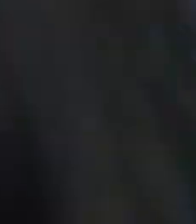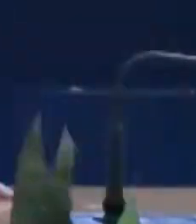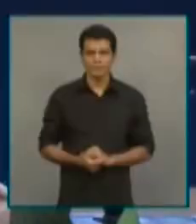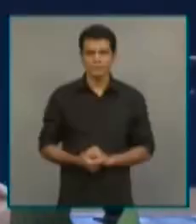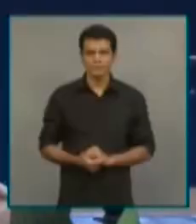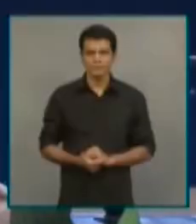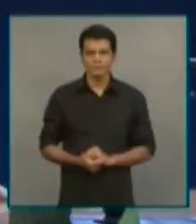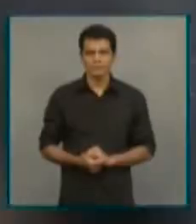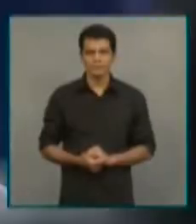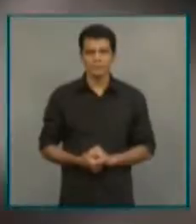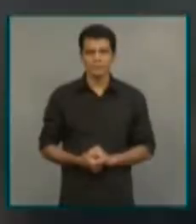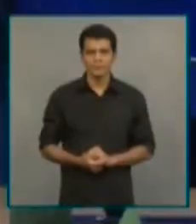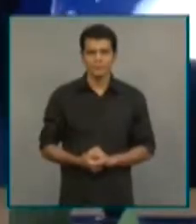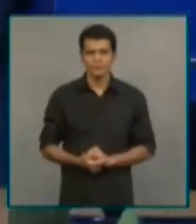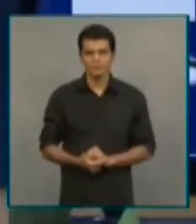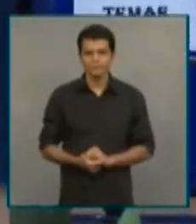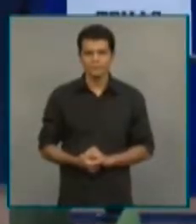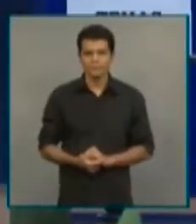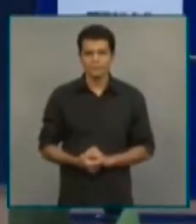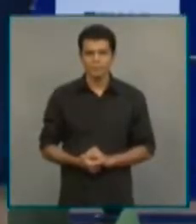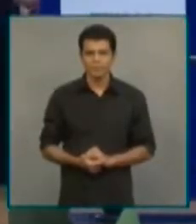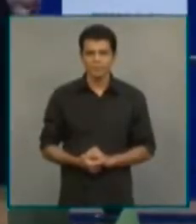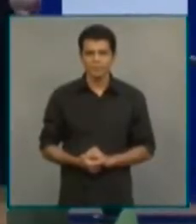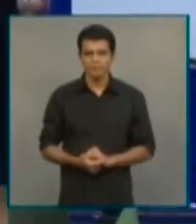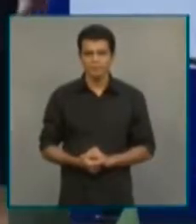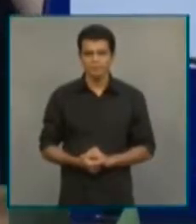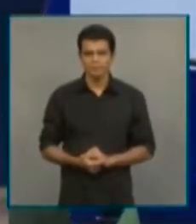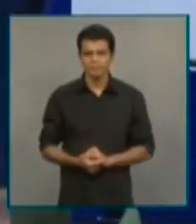Seus lugares, vamos recomeçar.